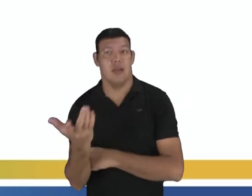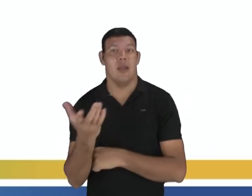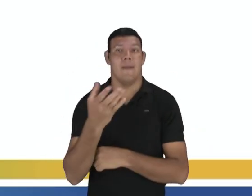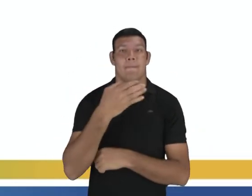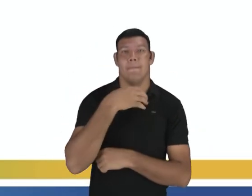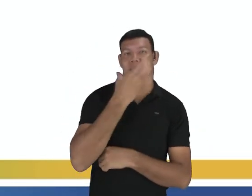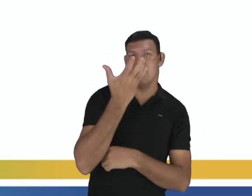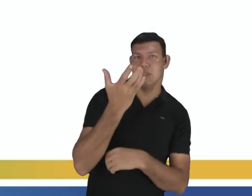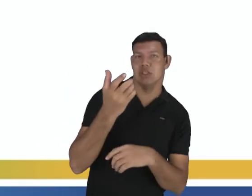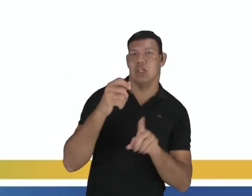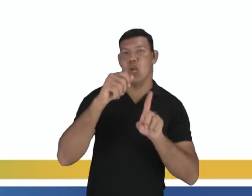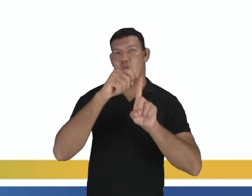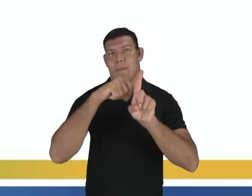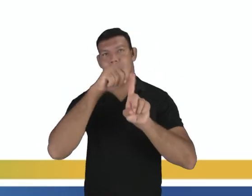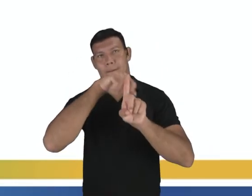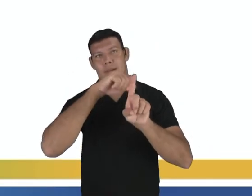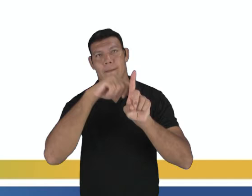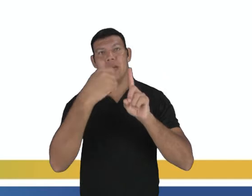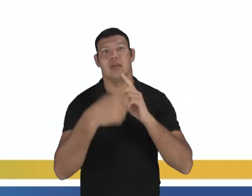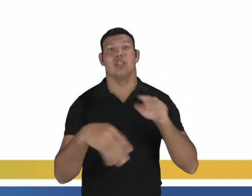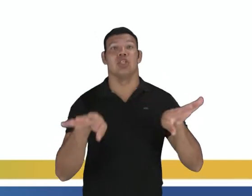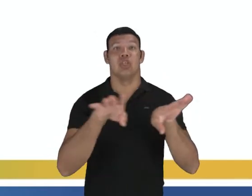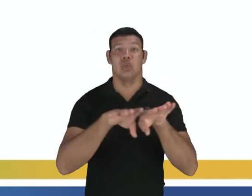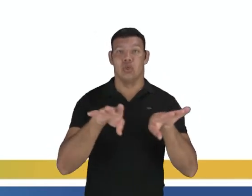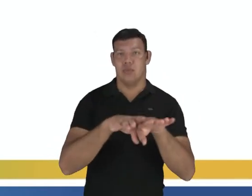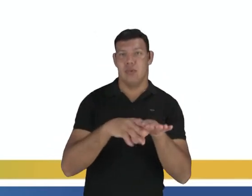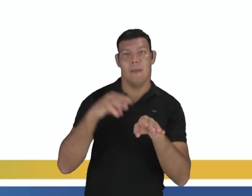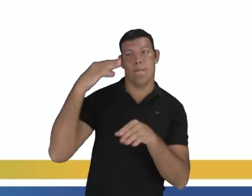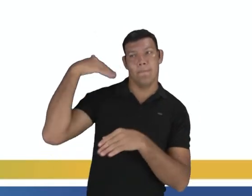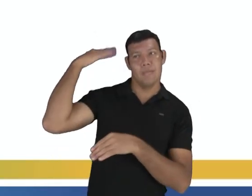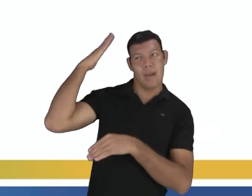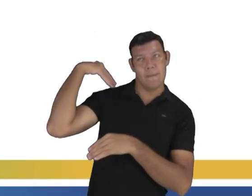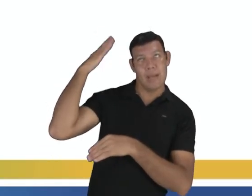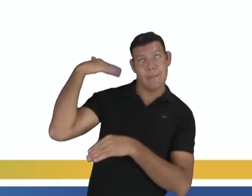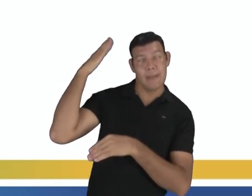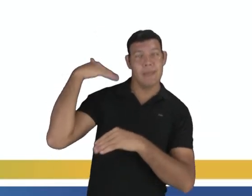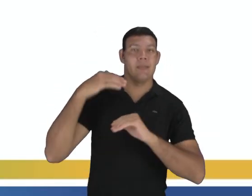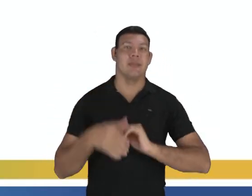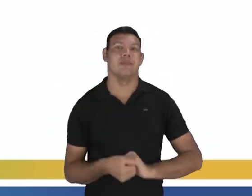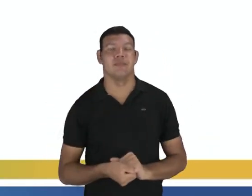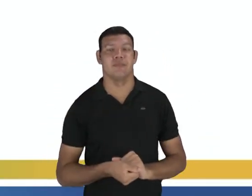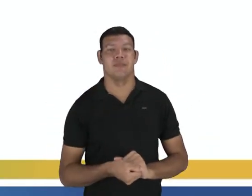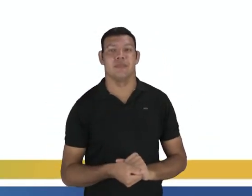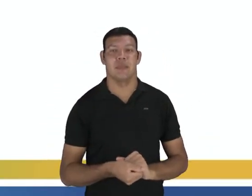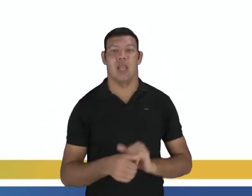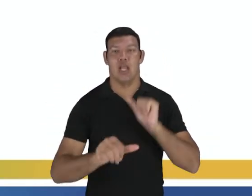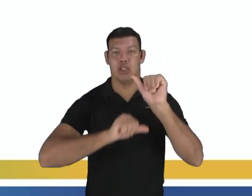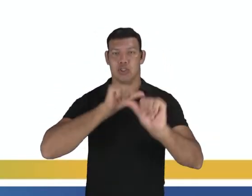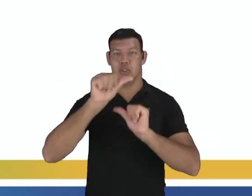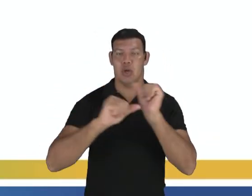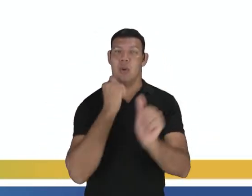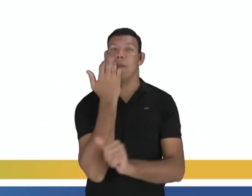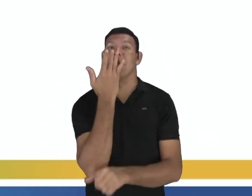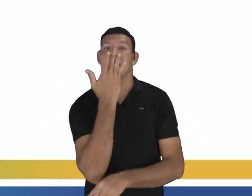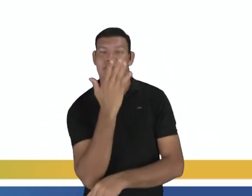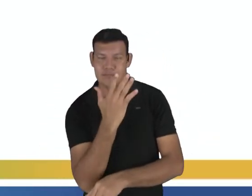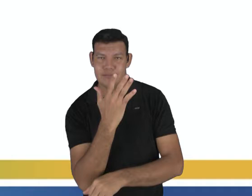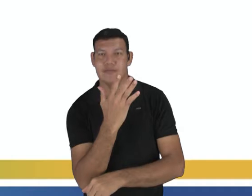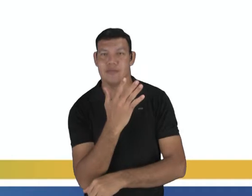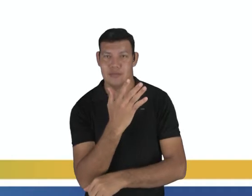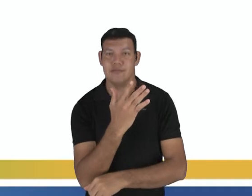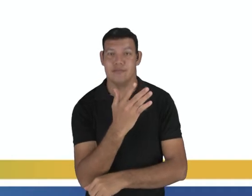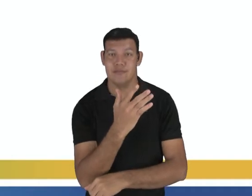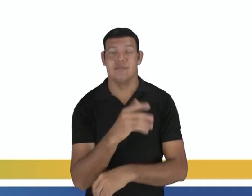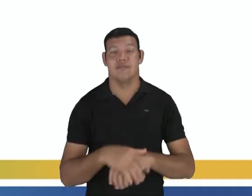banana e também quando eu mudo a coloração do meu cabelo. Então, a mudança de cor é uma evidência de uma